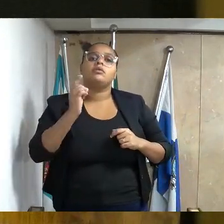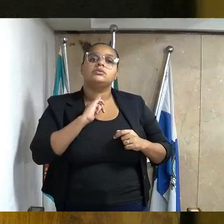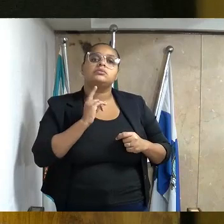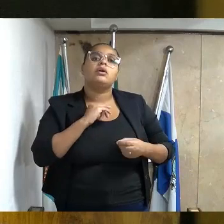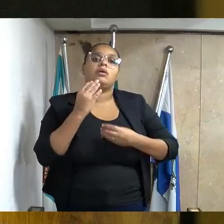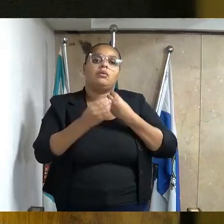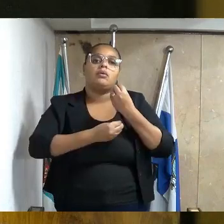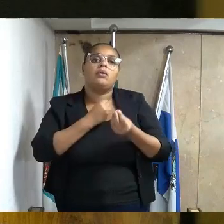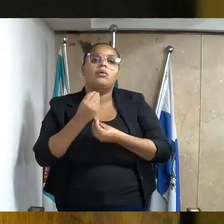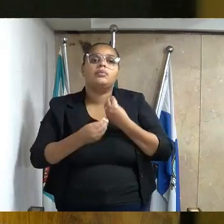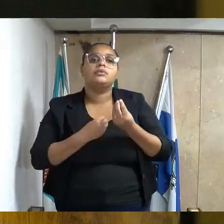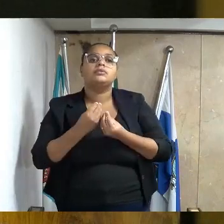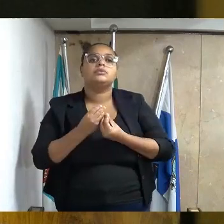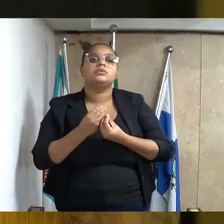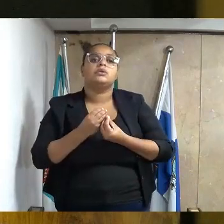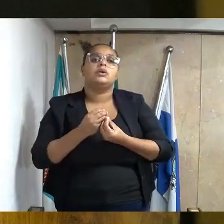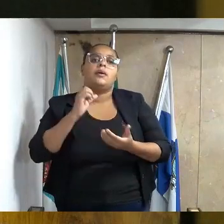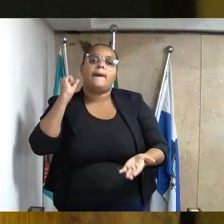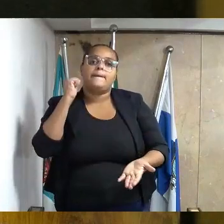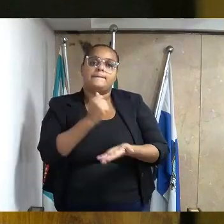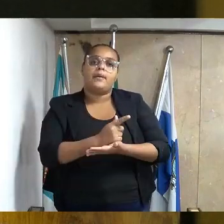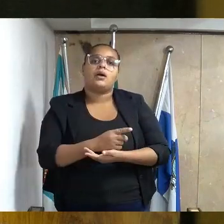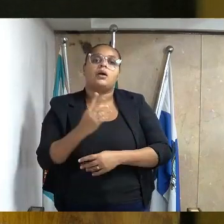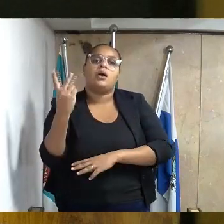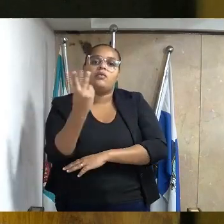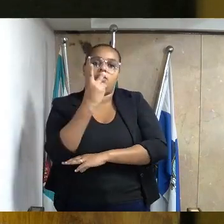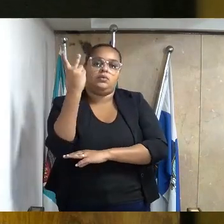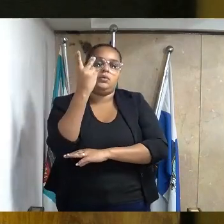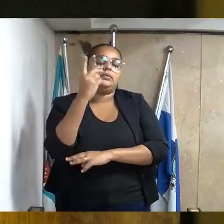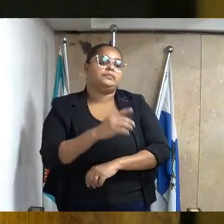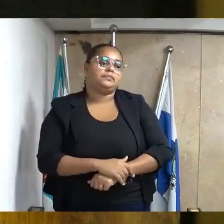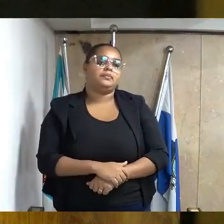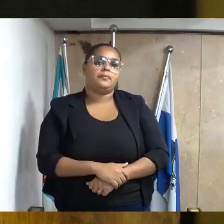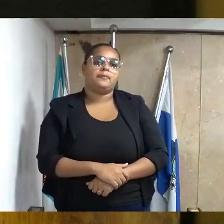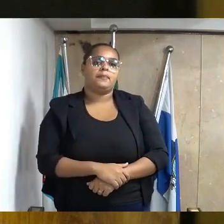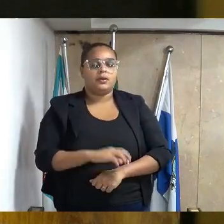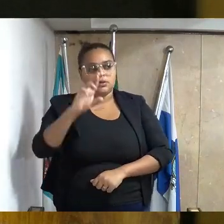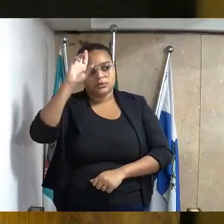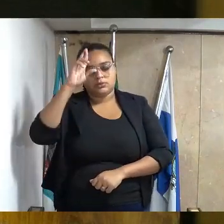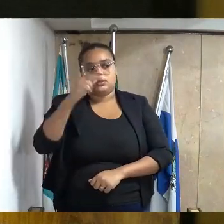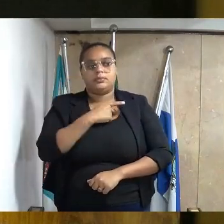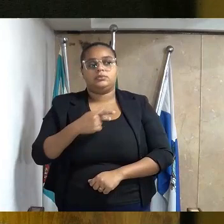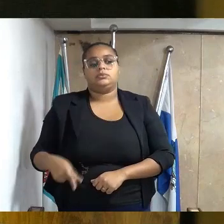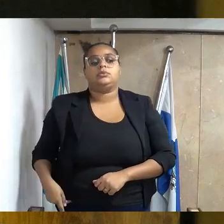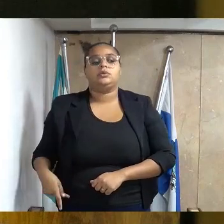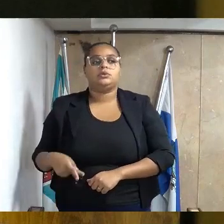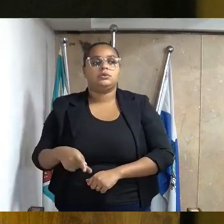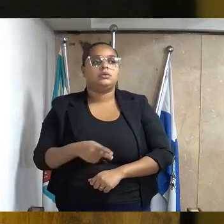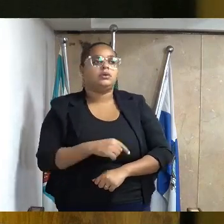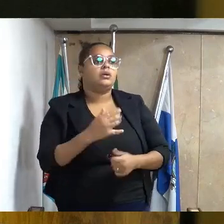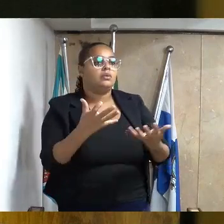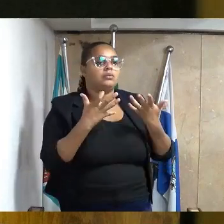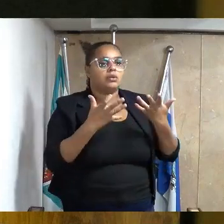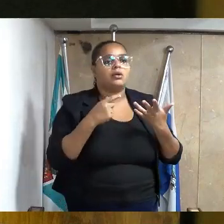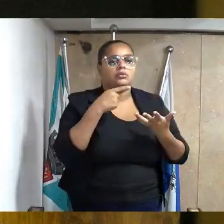condições de pagar esse valor. Senhor presidente, eu quero